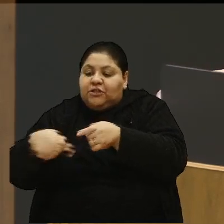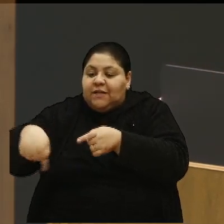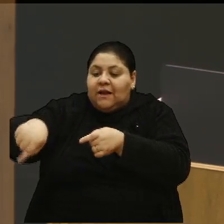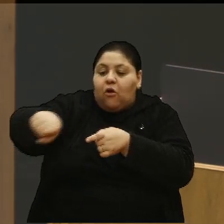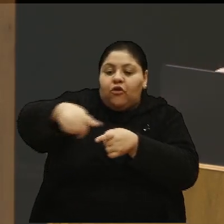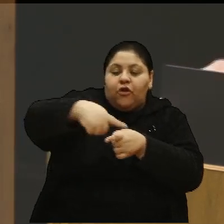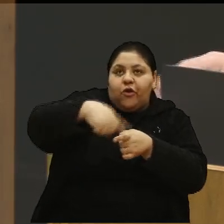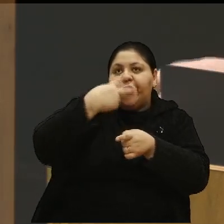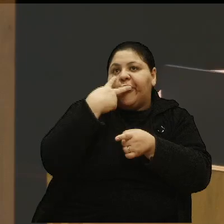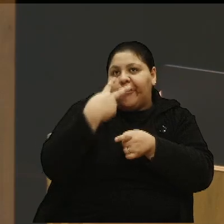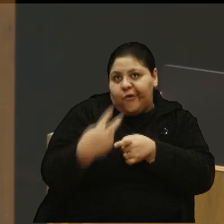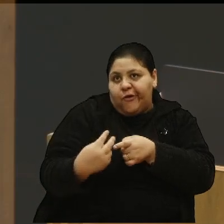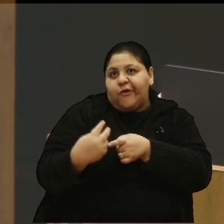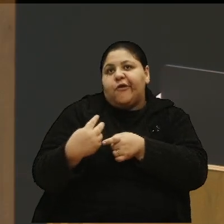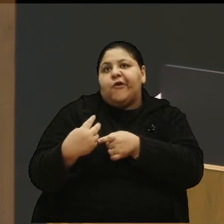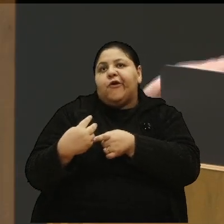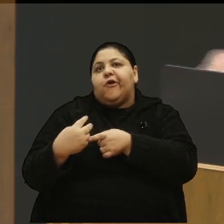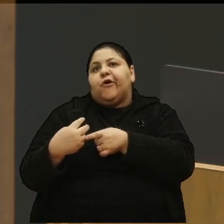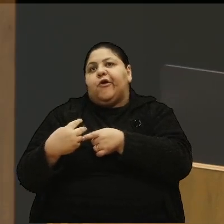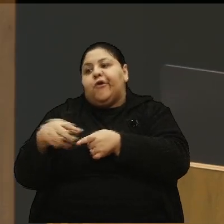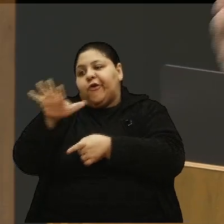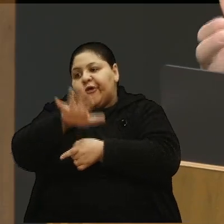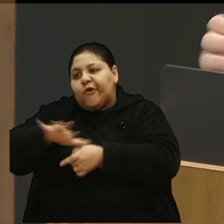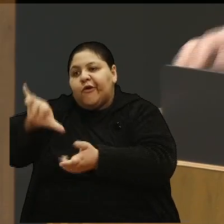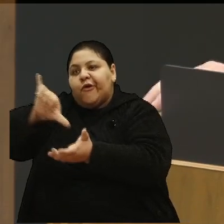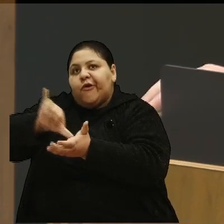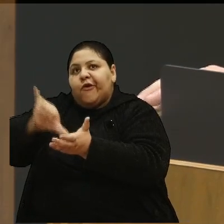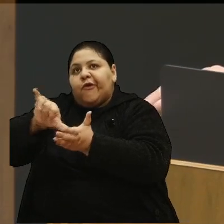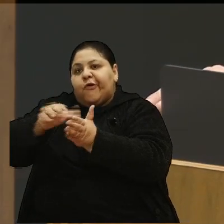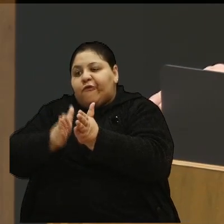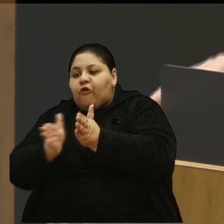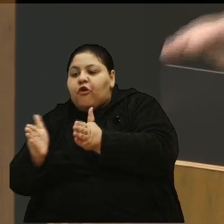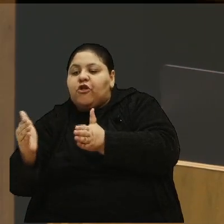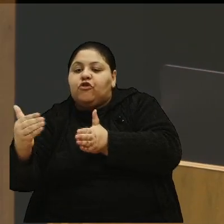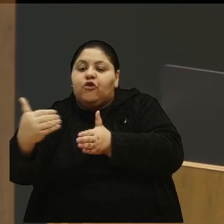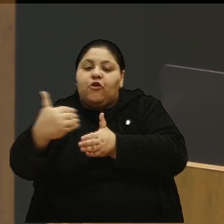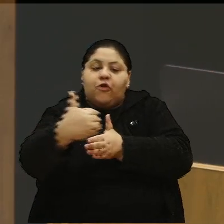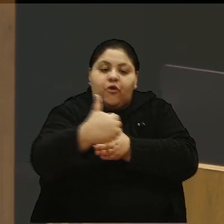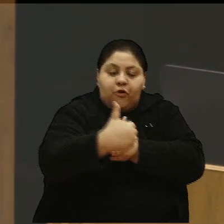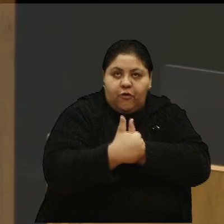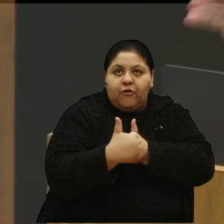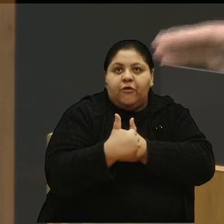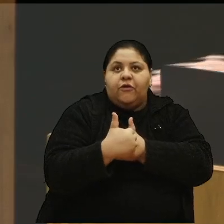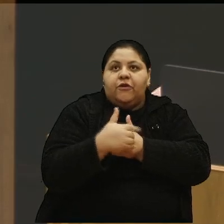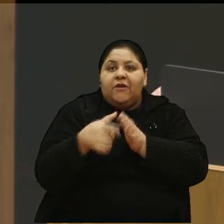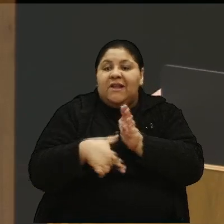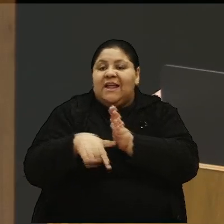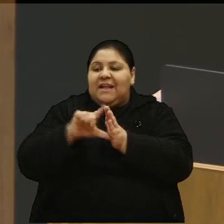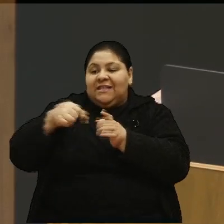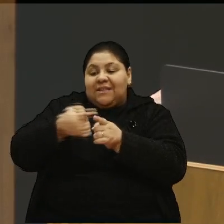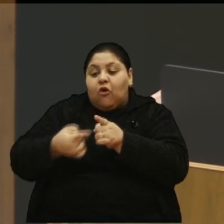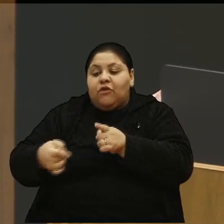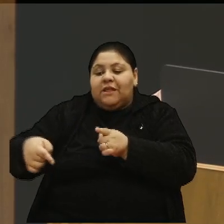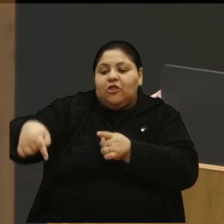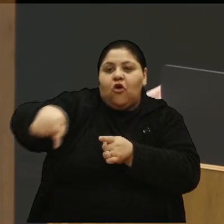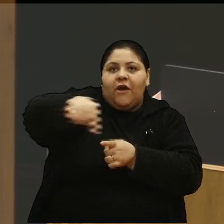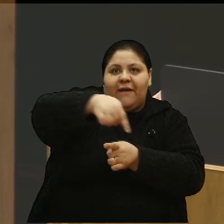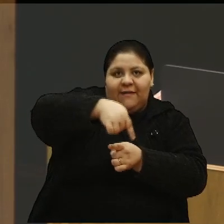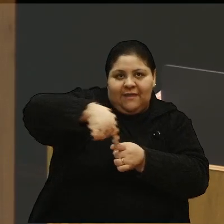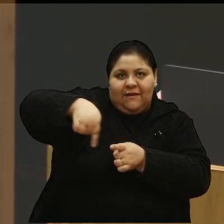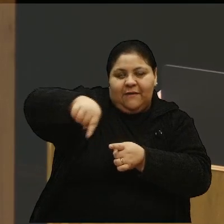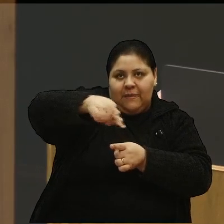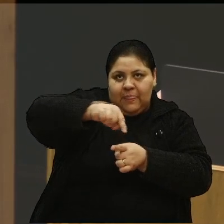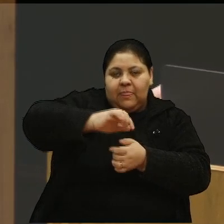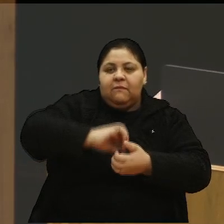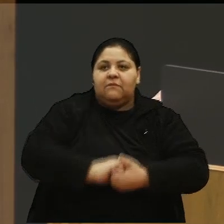modo, se eu estou vindo da área central e eu quero retornar para a área central, eu retorno antes da rotatória.